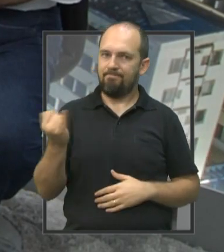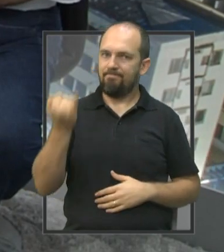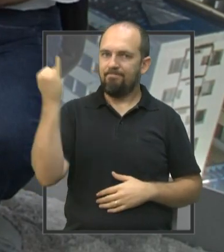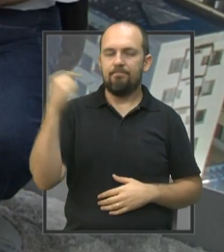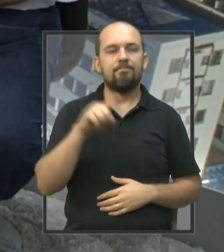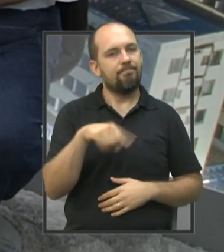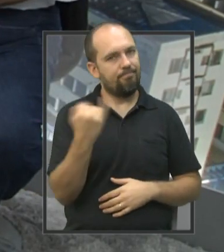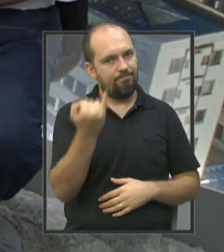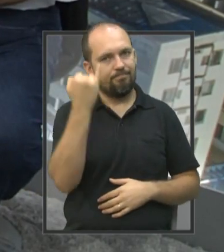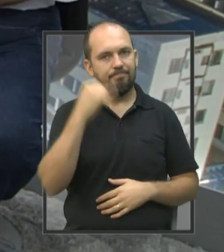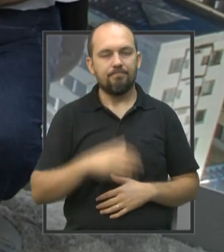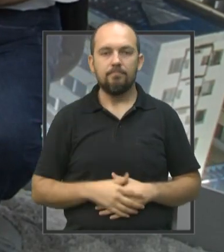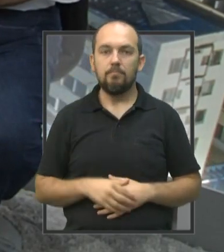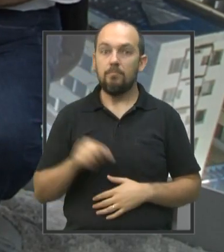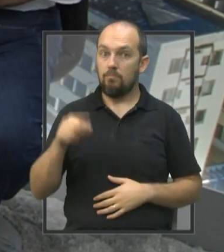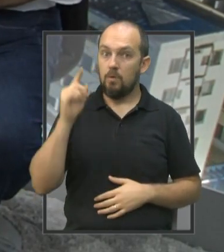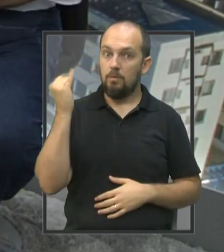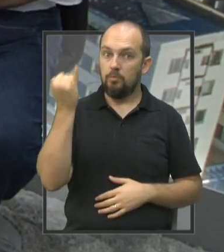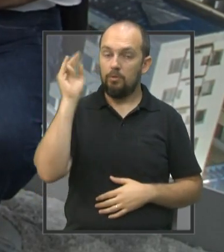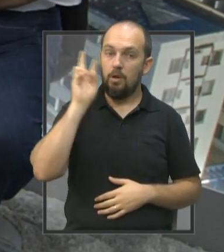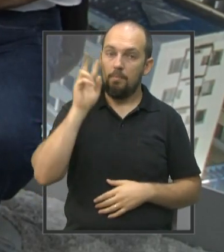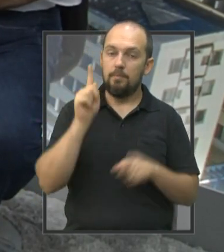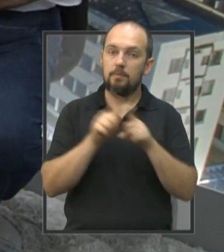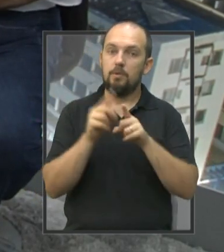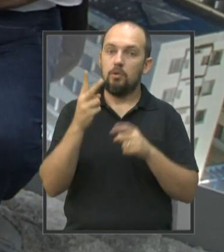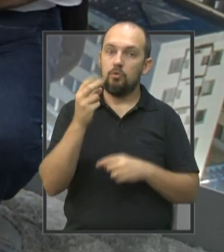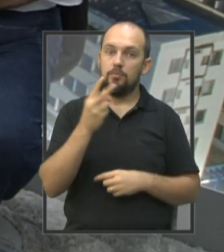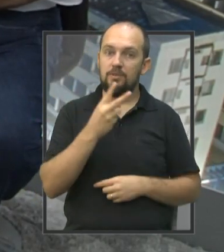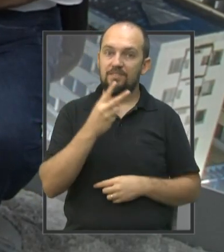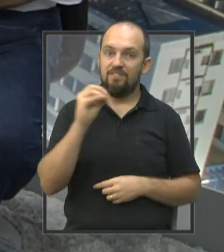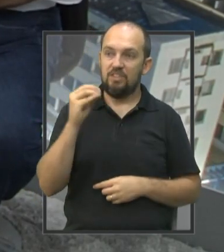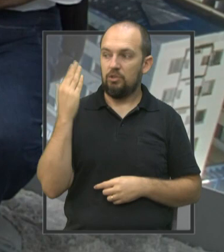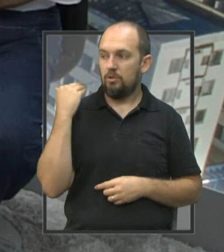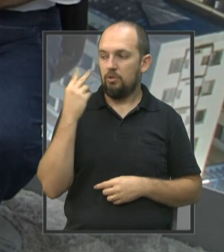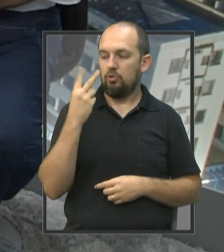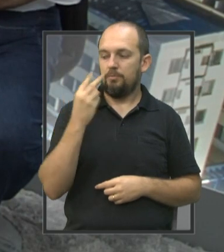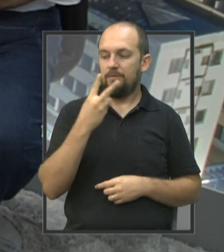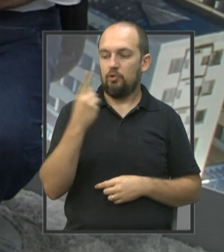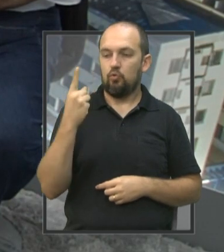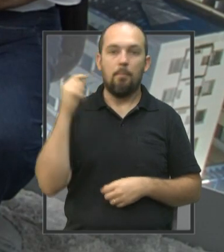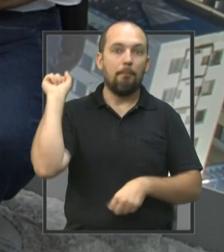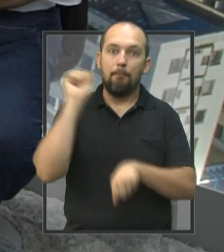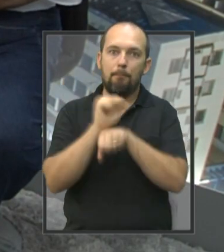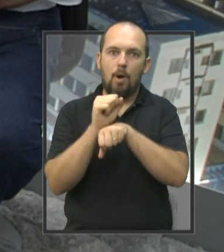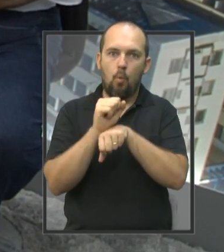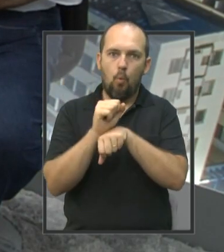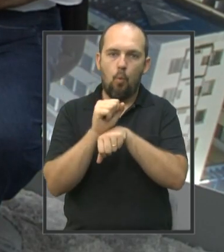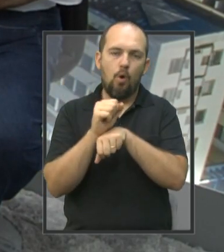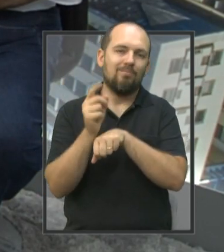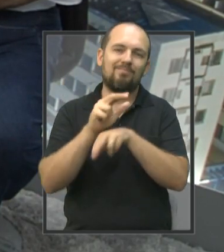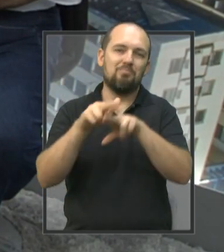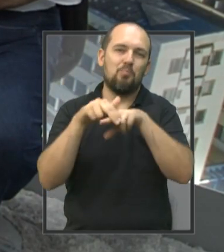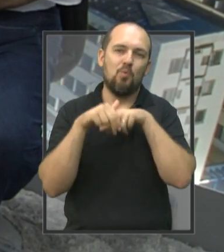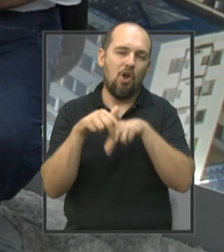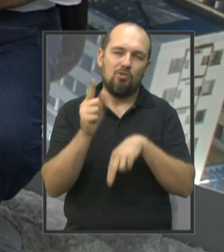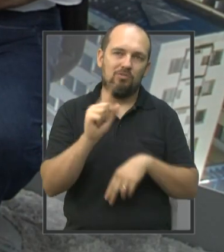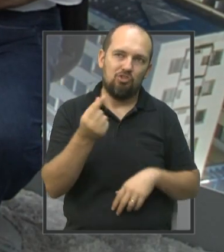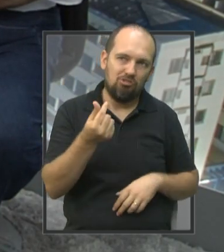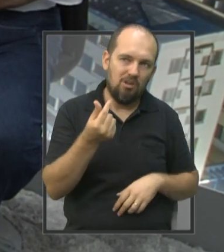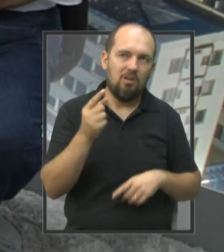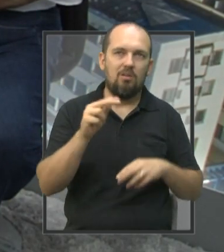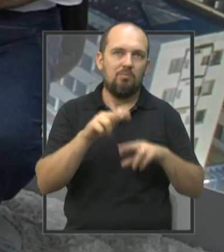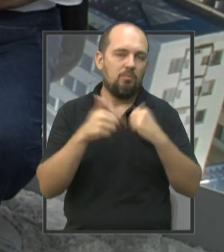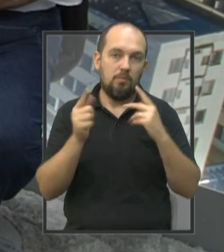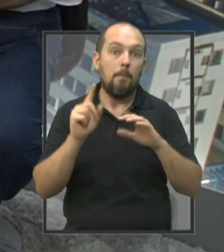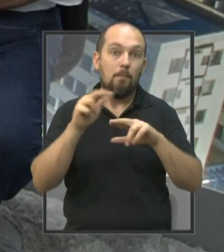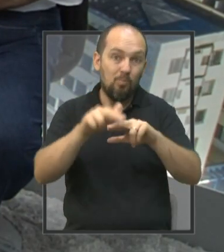em 2020 e 2021, as cirurgias eletivas elas ficaram praticamente paradas, não por conta de falta de recurso, mas sim